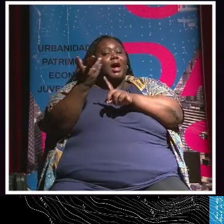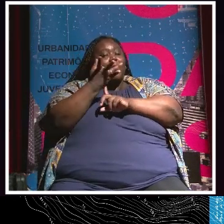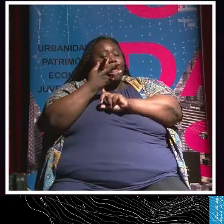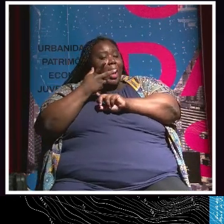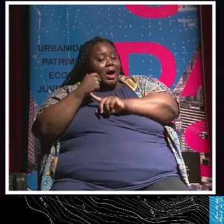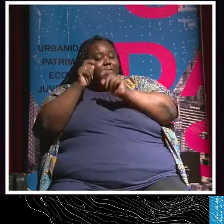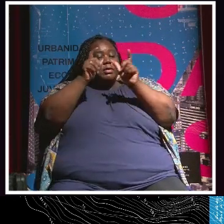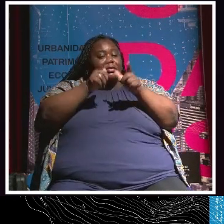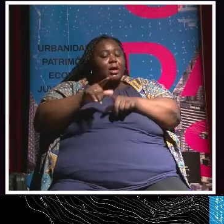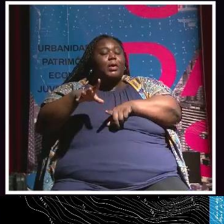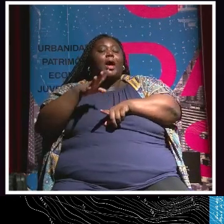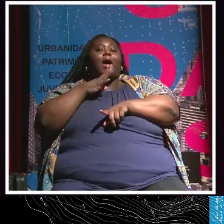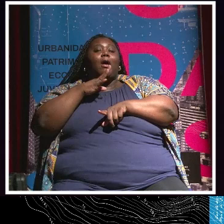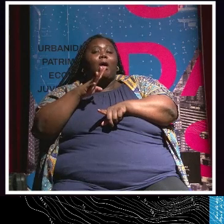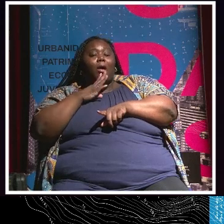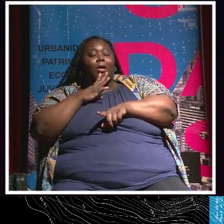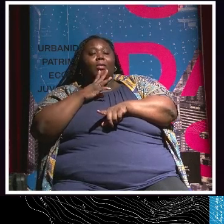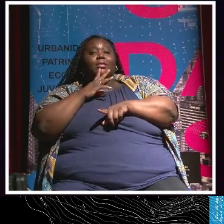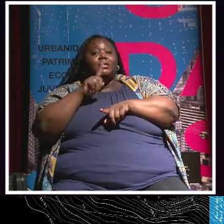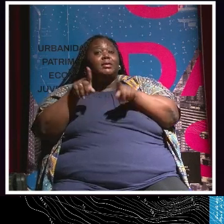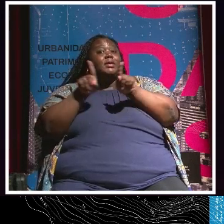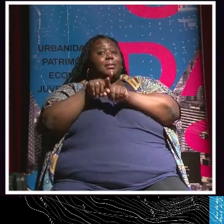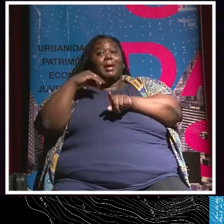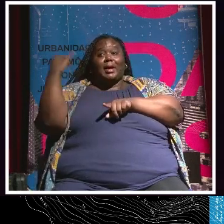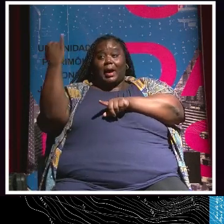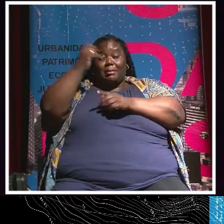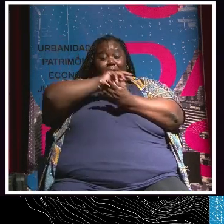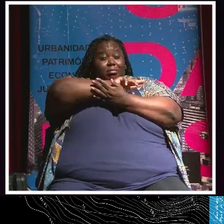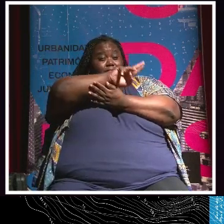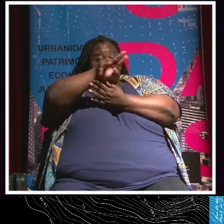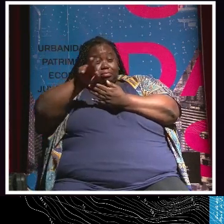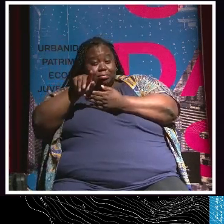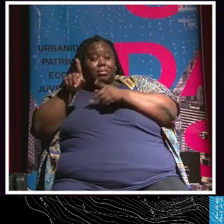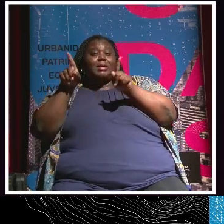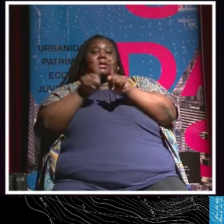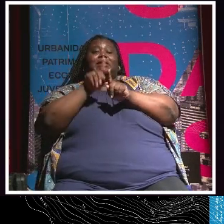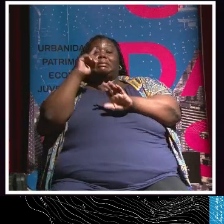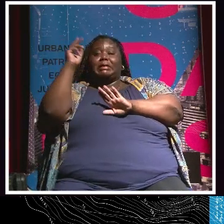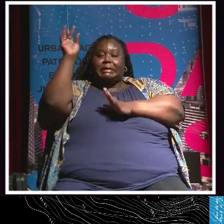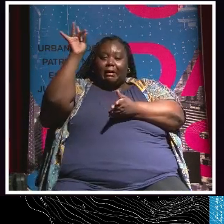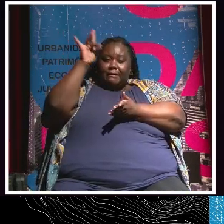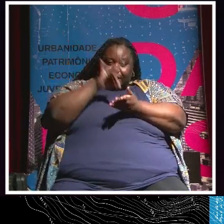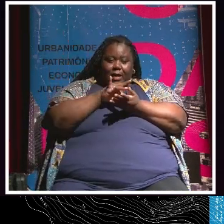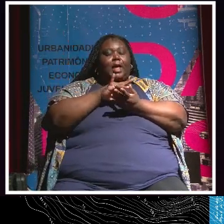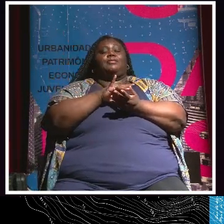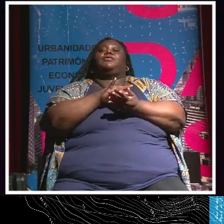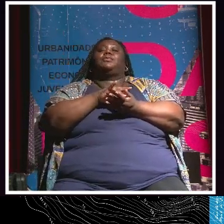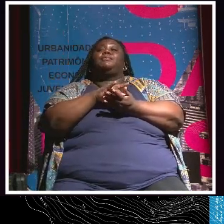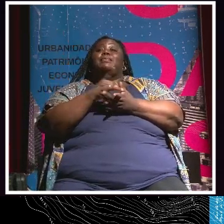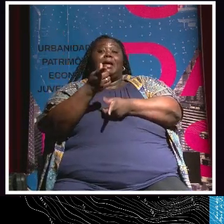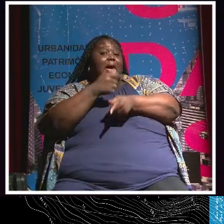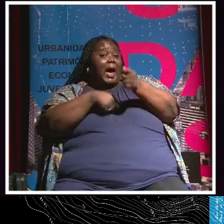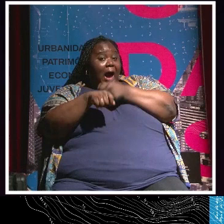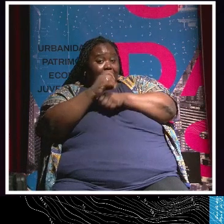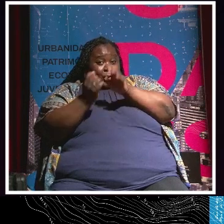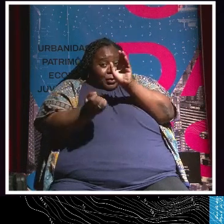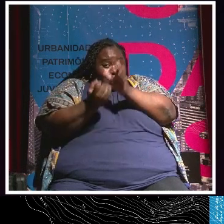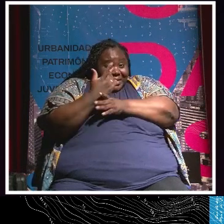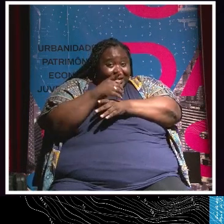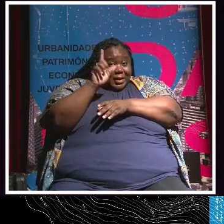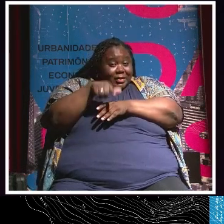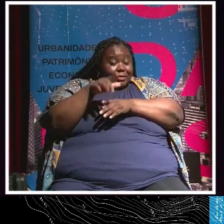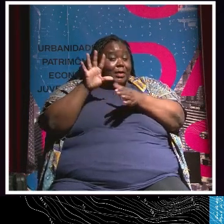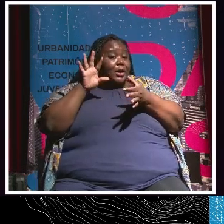locais, reconhecendo, assim, a importância da diversidade e da autenticidade. A economia criativa, gente,